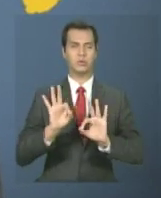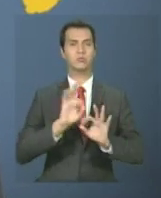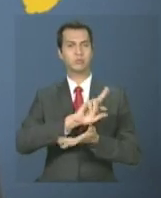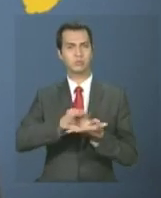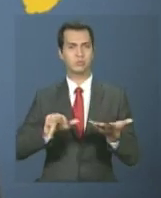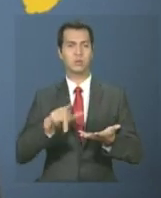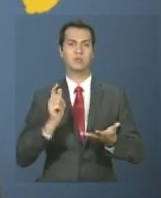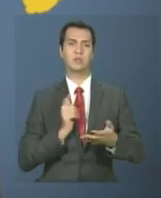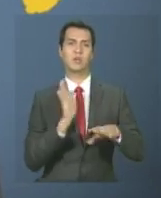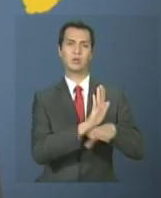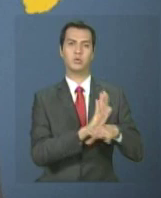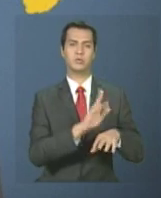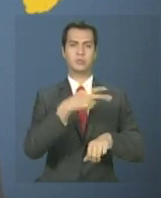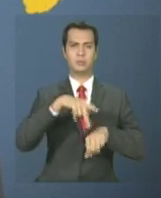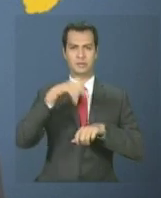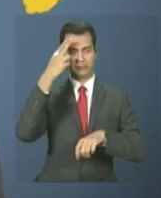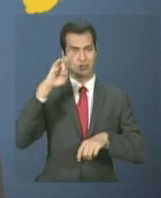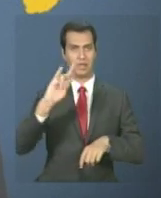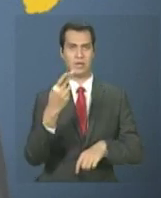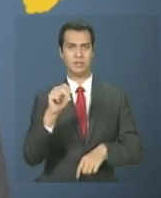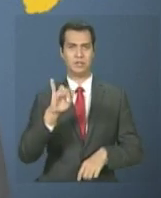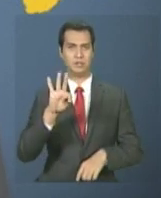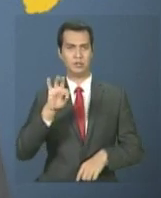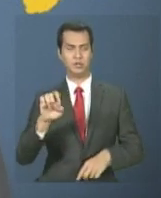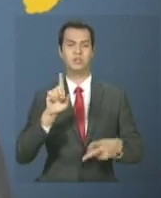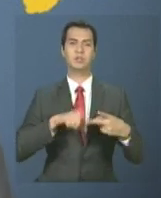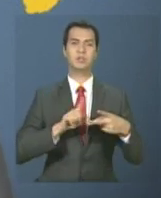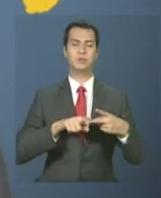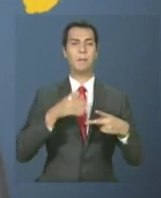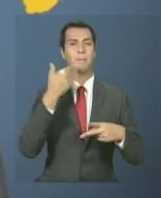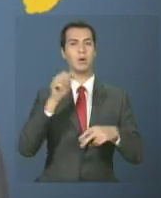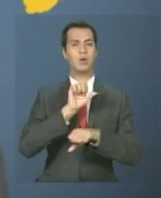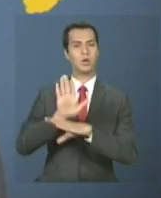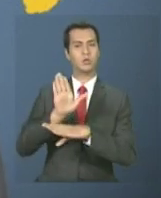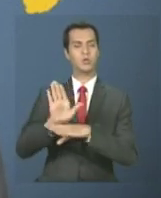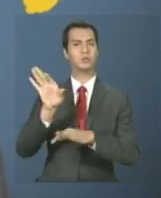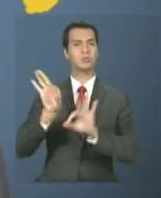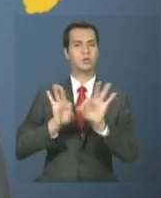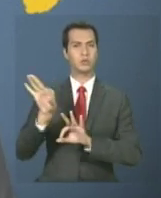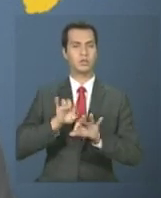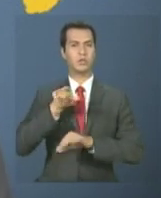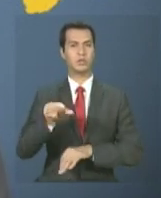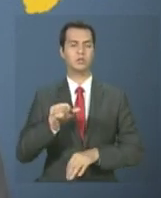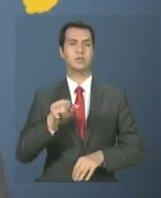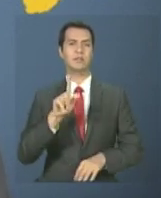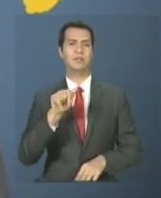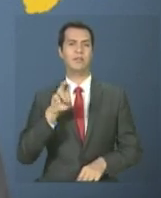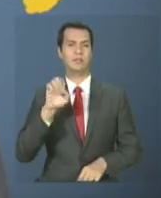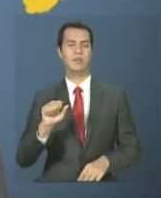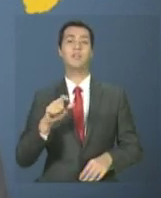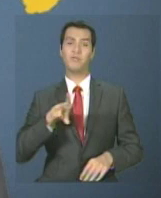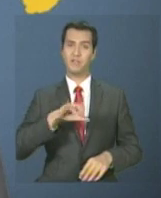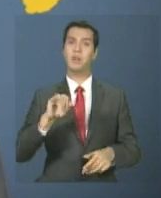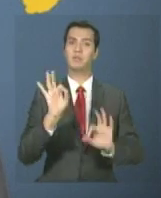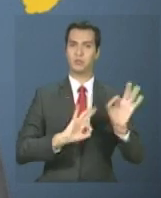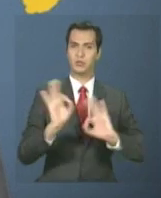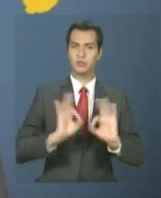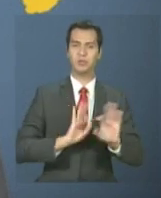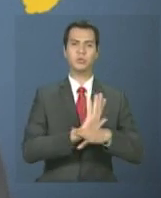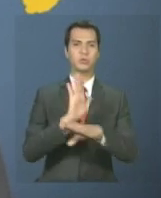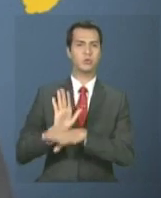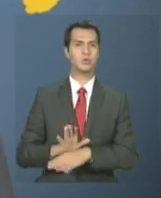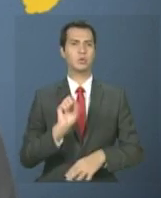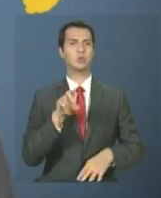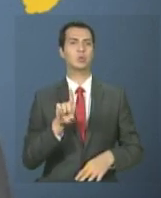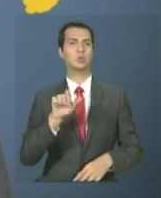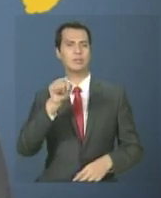de melhoramento agropecuário na Guiné-Bissau. Estão previstos também projetos no Laos, Serra Leoa, Timor-Leste, Sudão e Sudão do